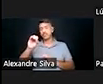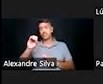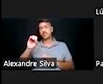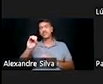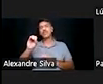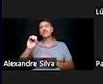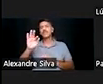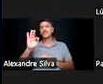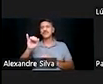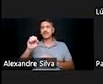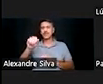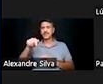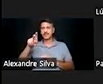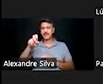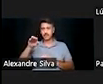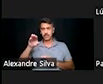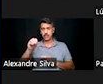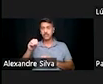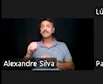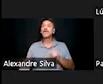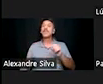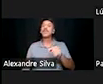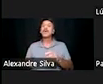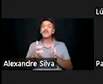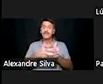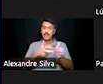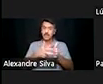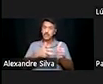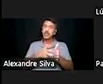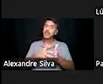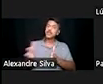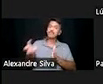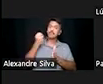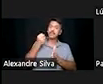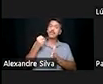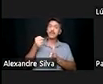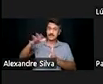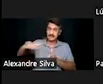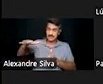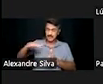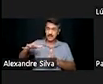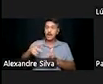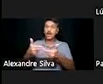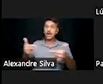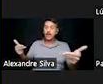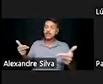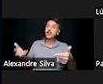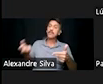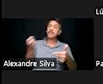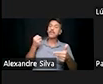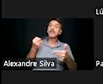ser fóssil é, de uma certa maneira, ser sequestrado do ciclo biológico das coisas e